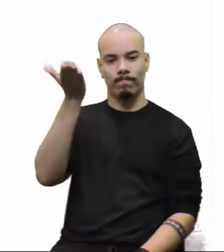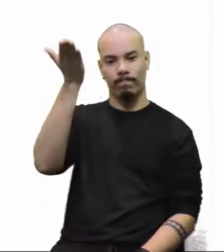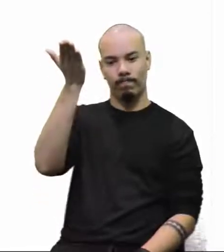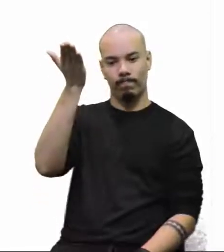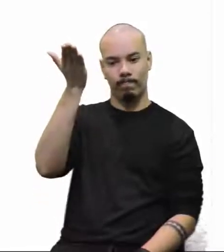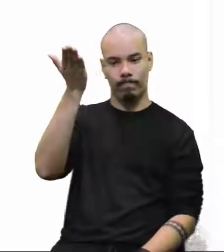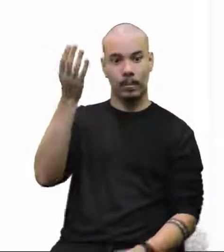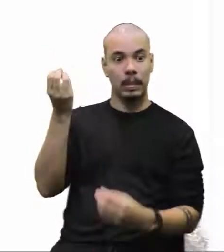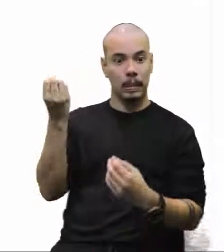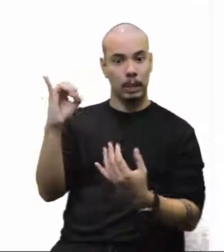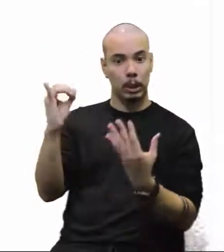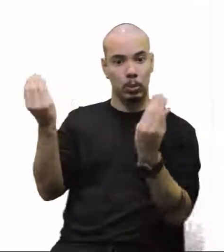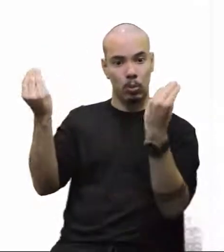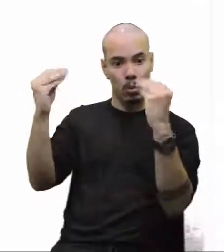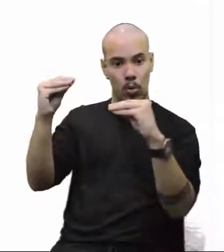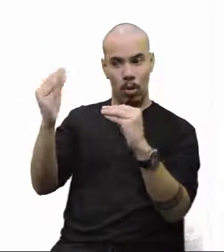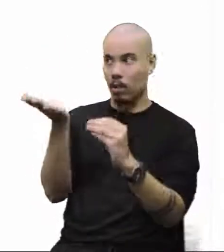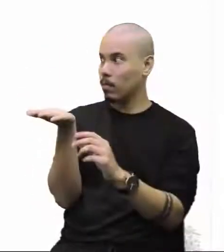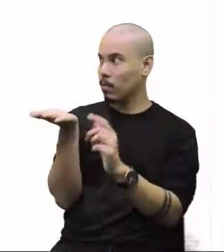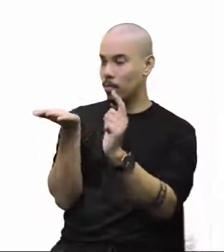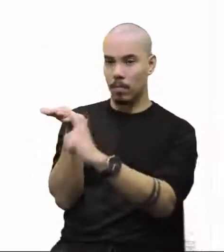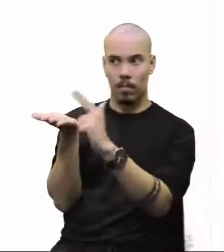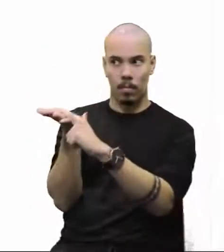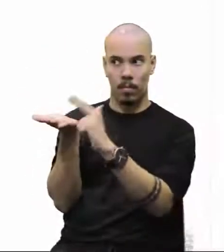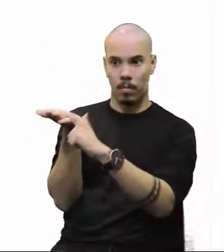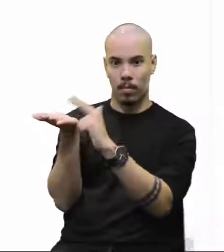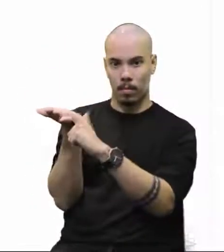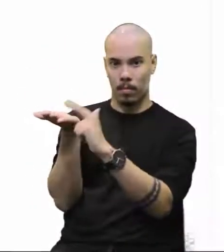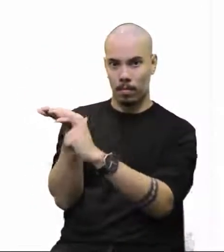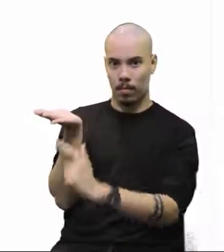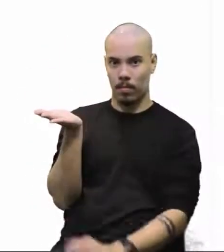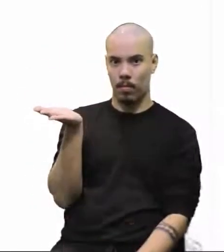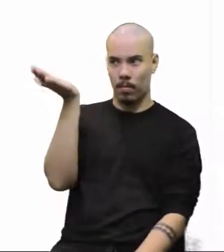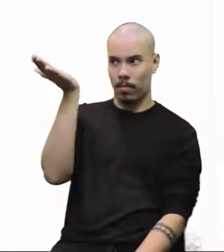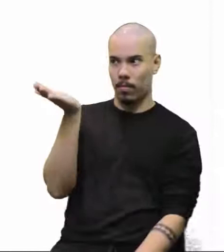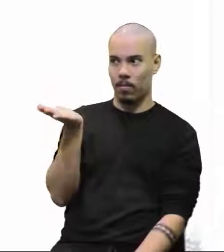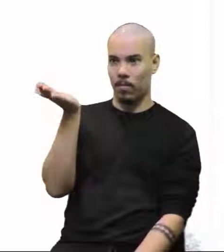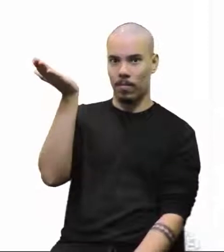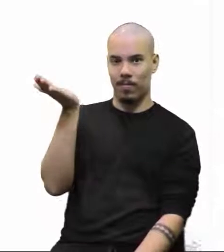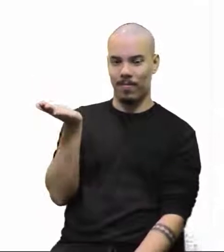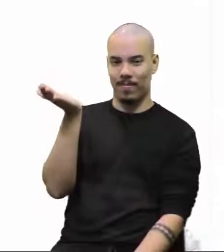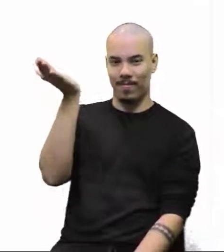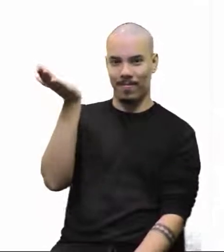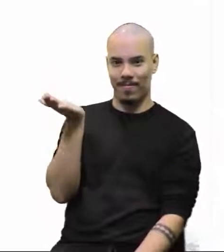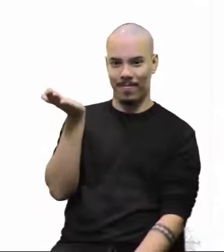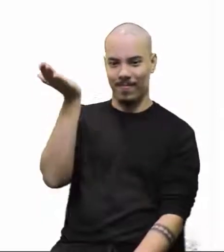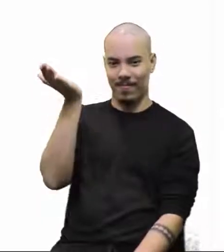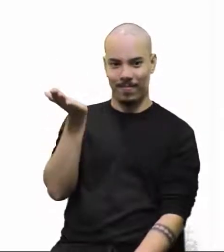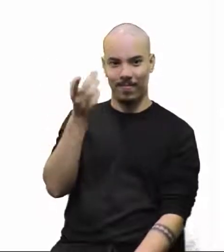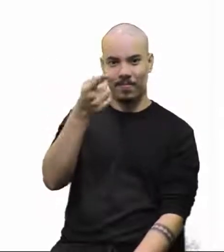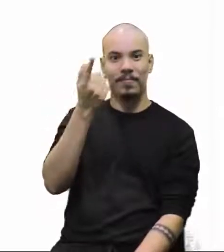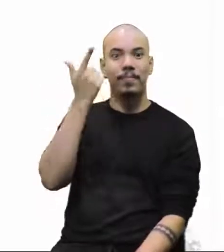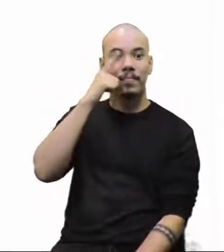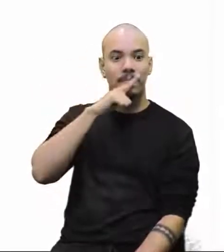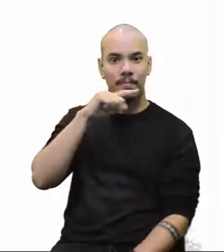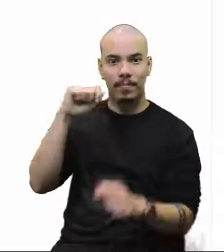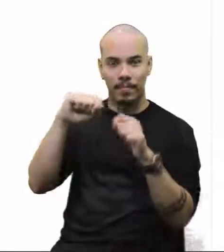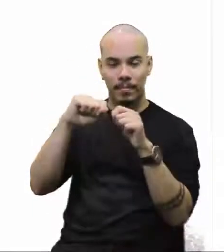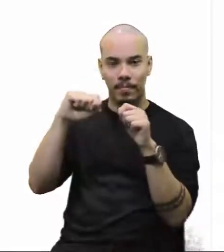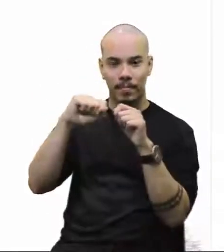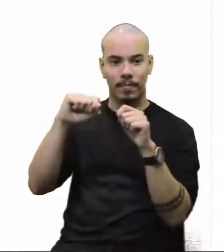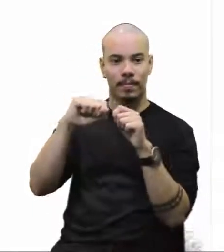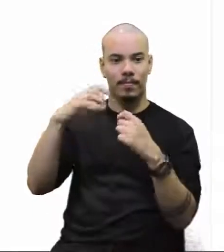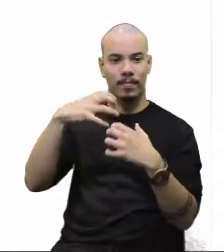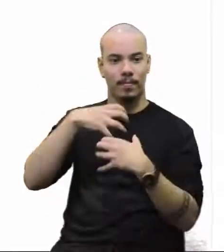aí, colocar a mão, né, no sentido... Justamente. Aí você consegue fazer o sentido